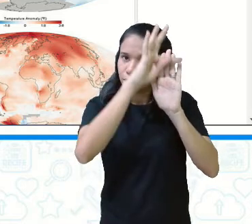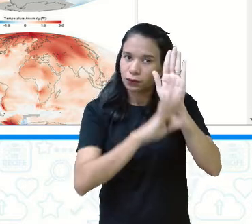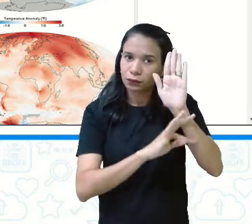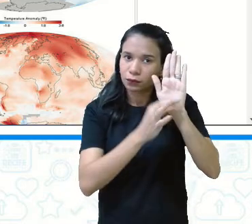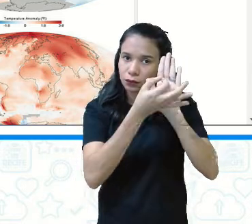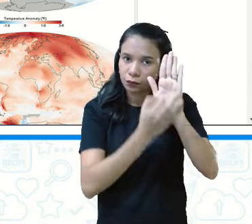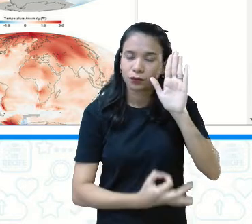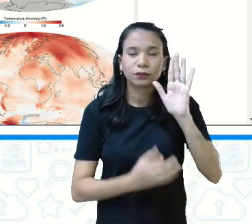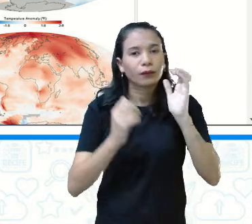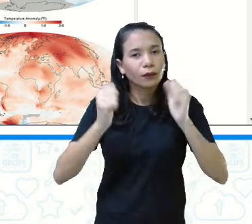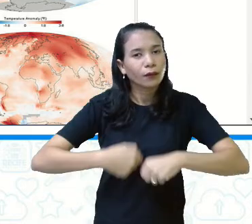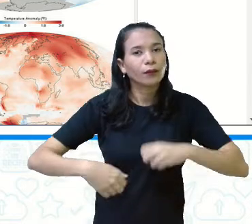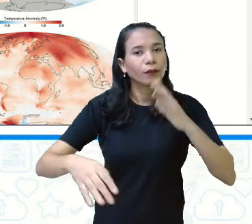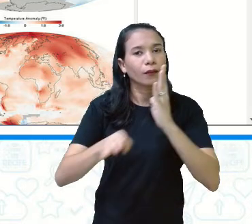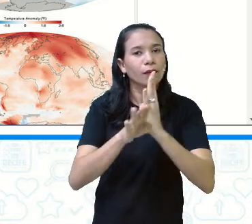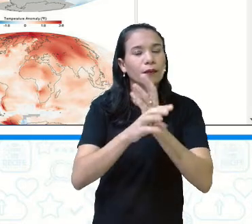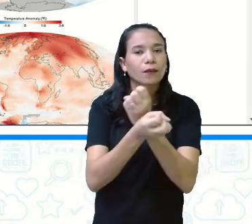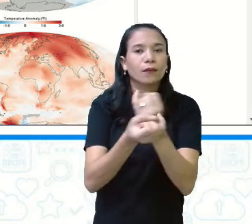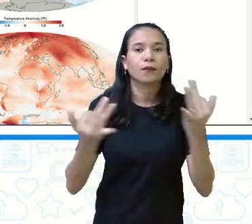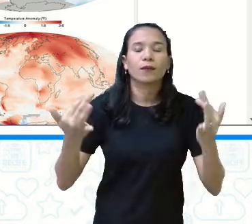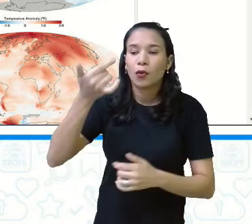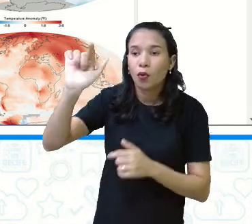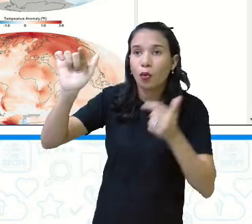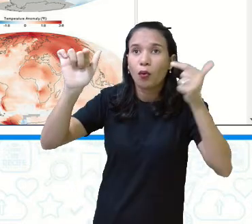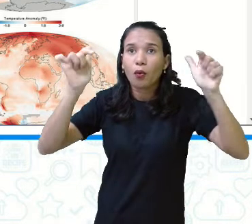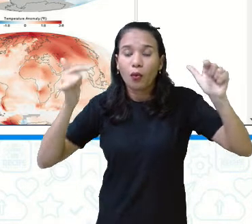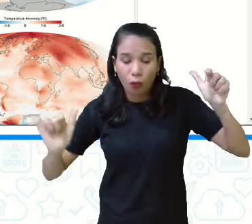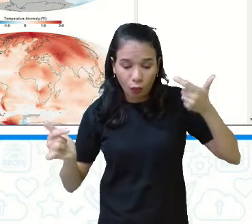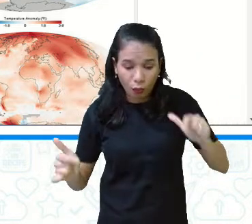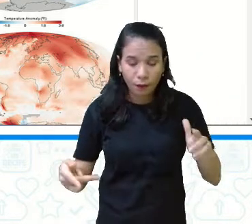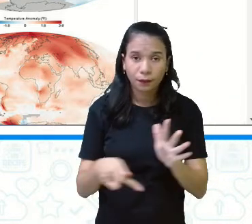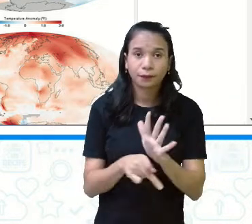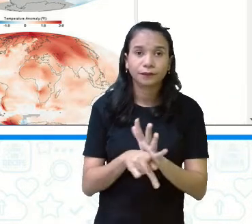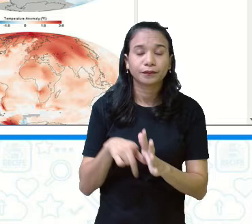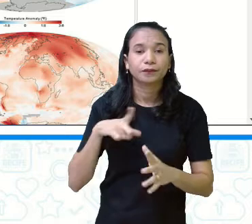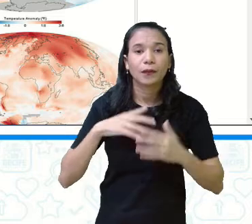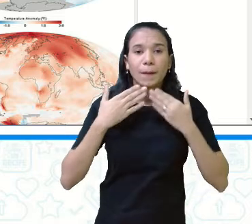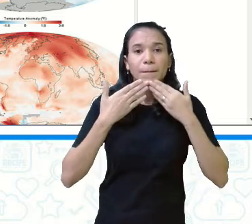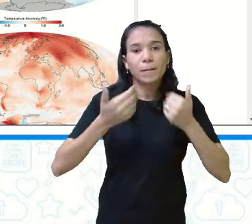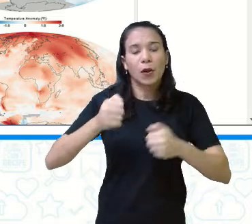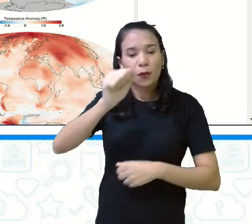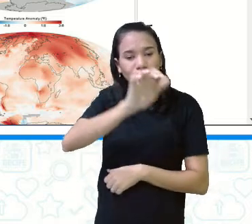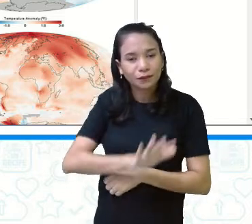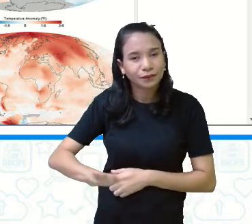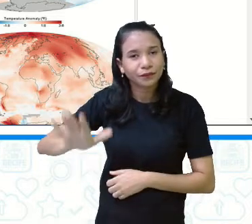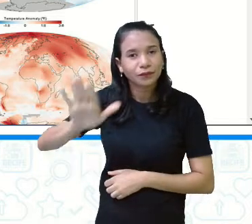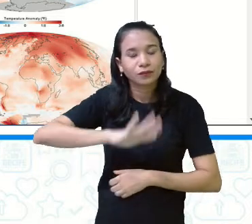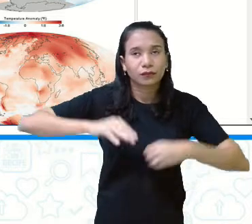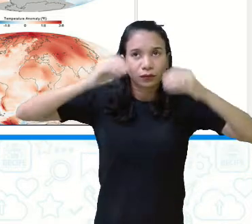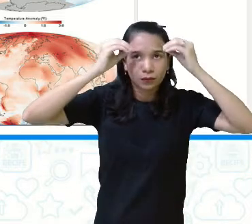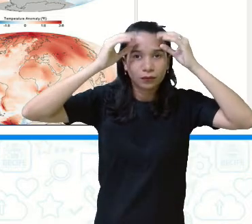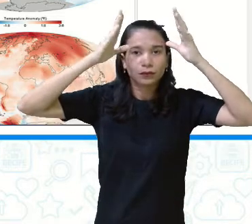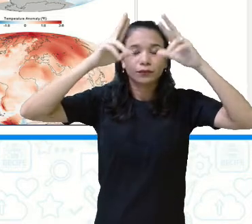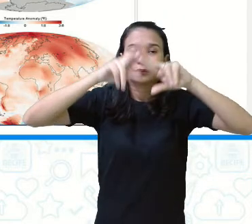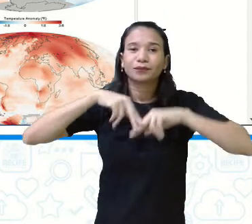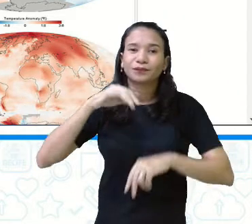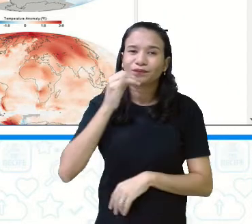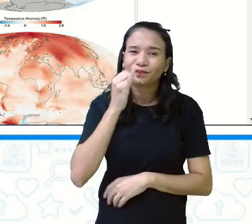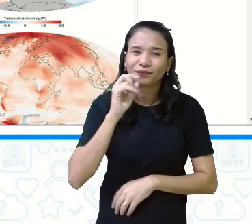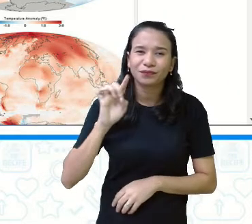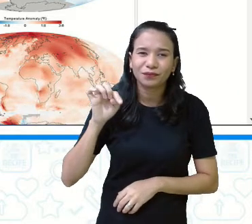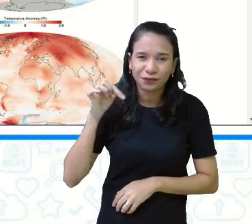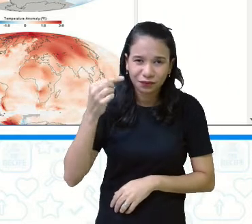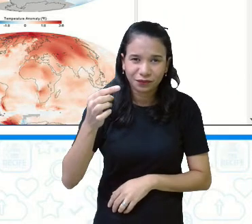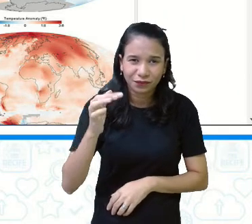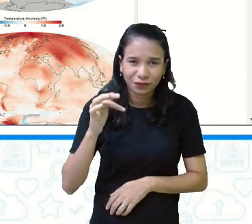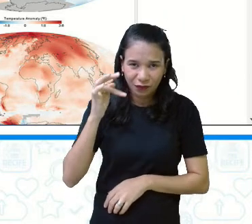pesquisa, você pode ser direcionado até para outras páginas para enriquecer a tua pesquisa. Então, uma próxima vez,